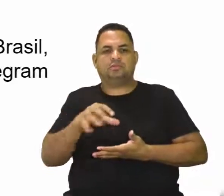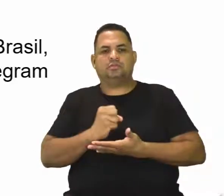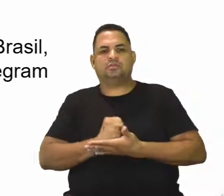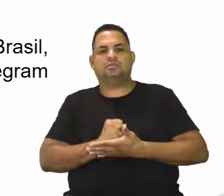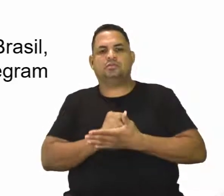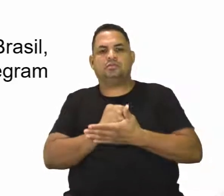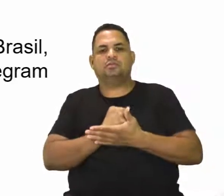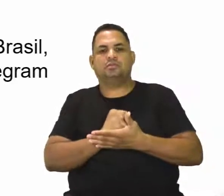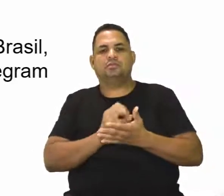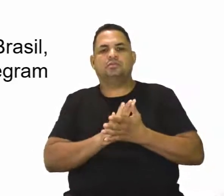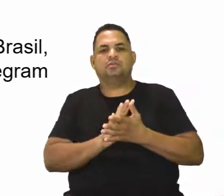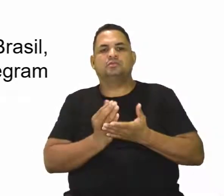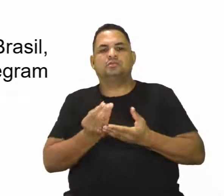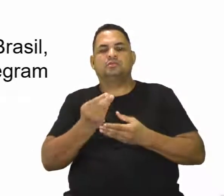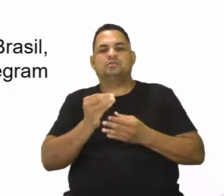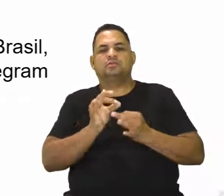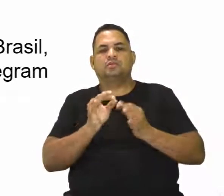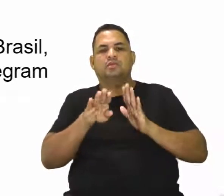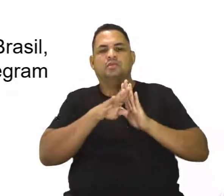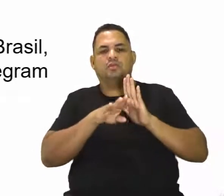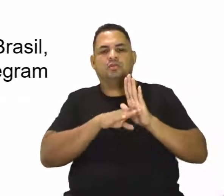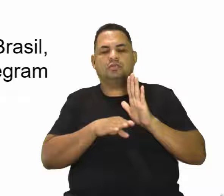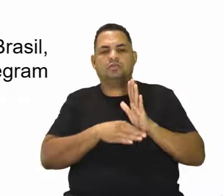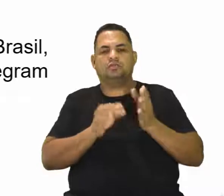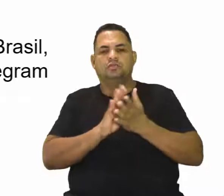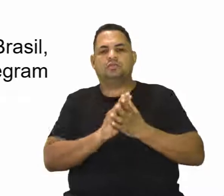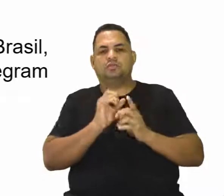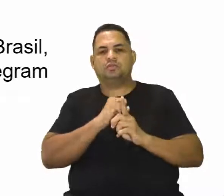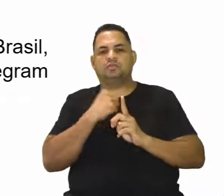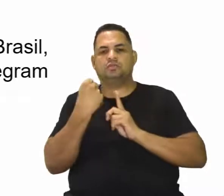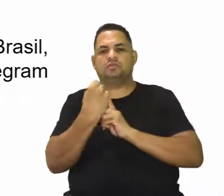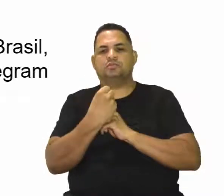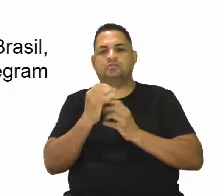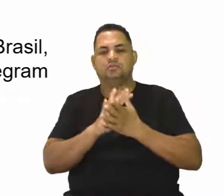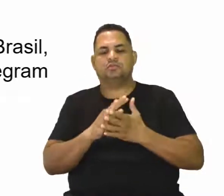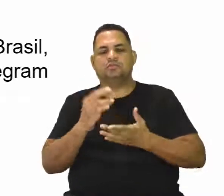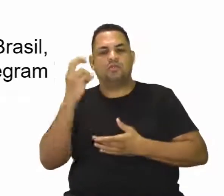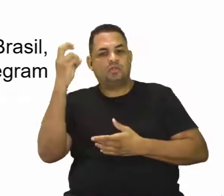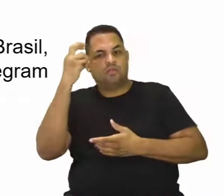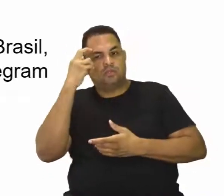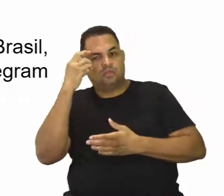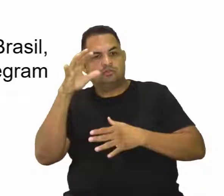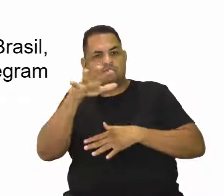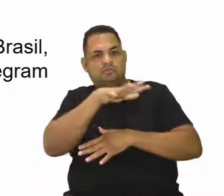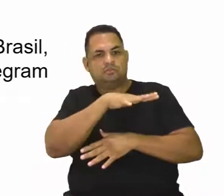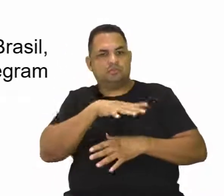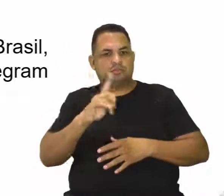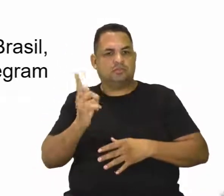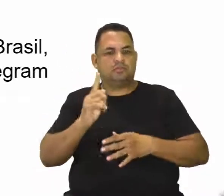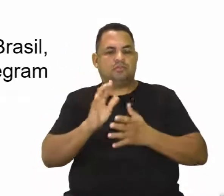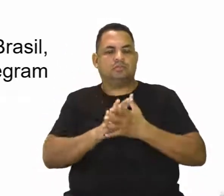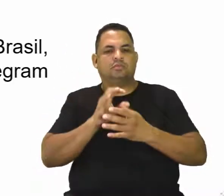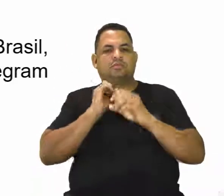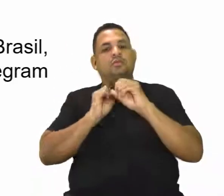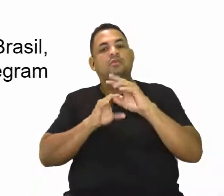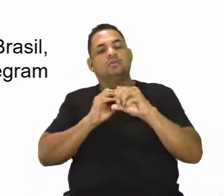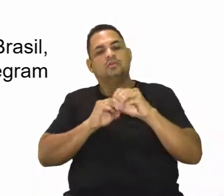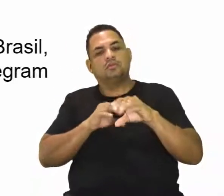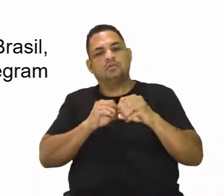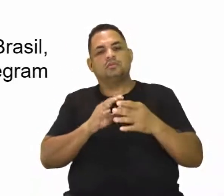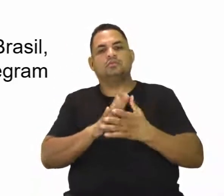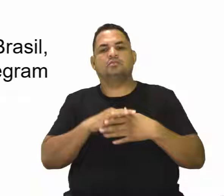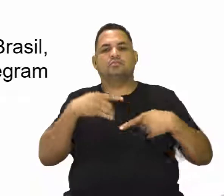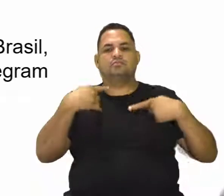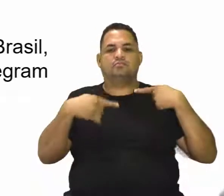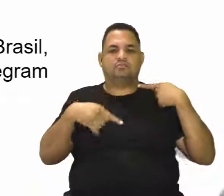que sustentam e compõem a sociedade. Aí voltada para a cultura, para o espaço geográfico, para